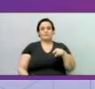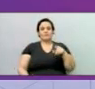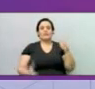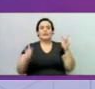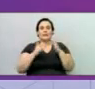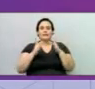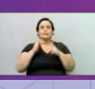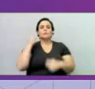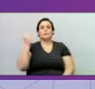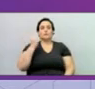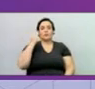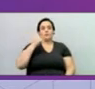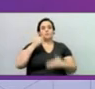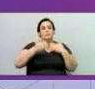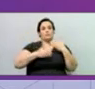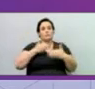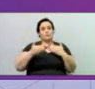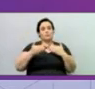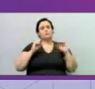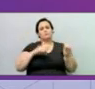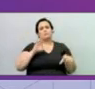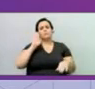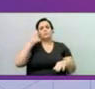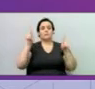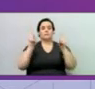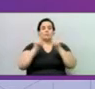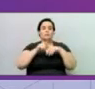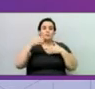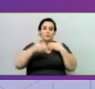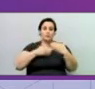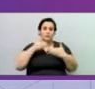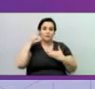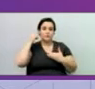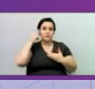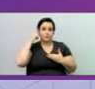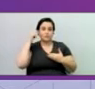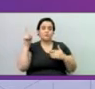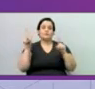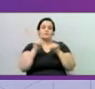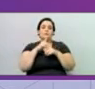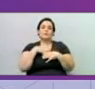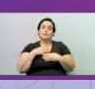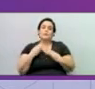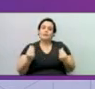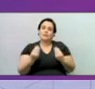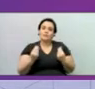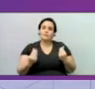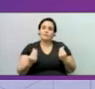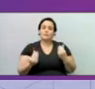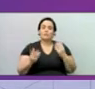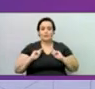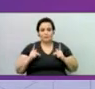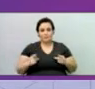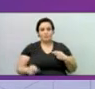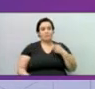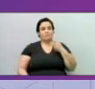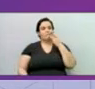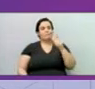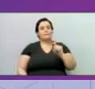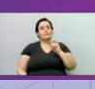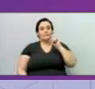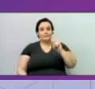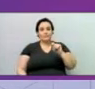nos processos educativos sobre tudo e no processo criativo no processo do sensível humano no caso né quando eu falei nossa questão de que ela